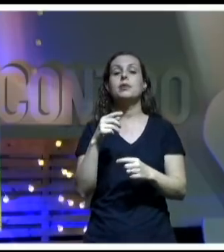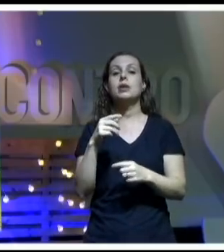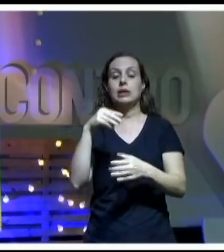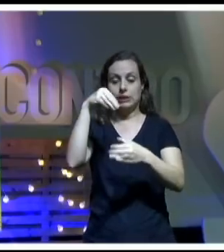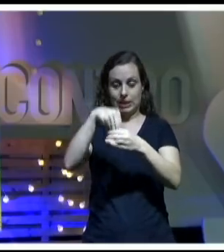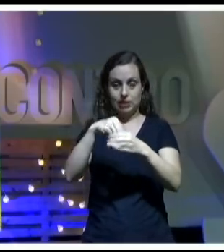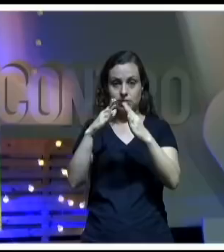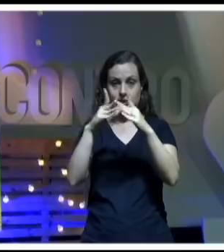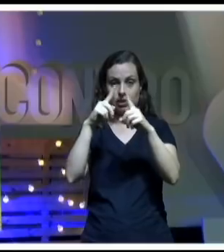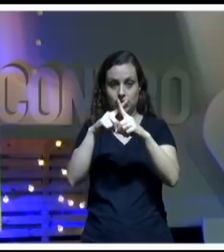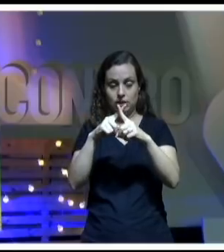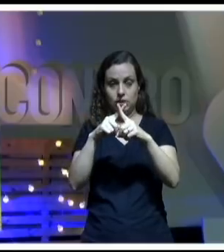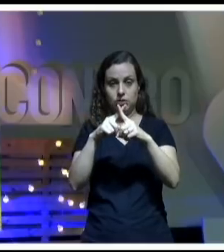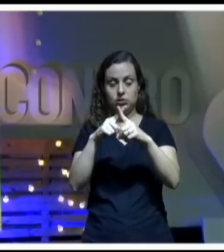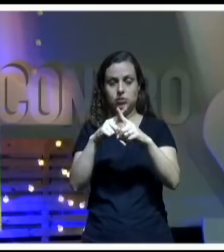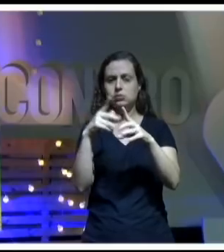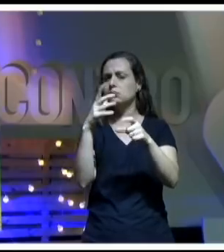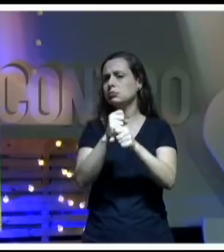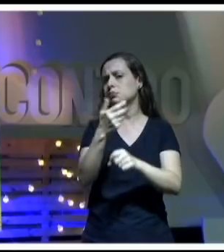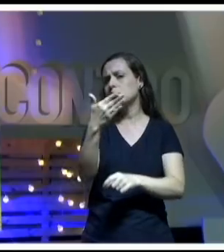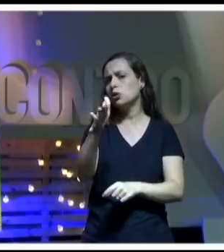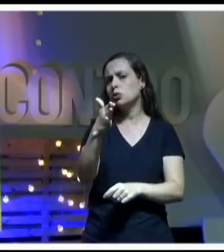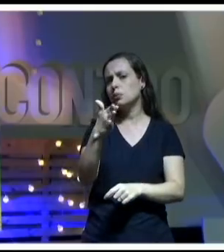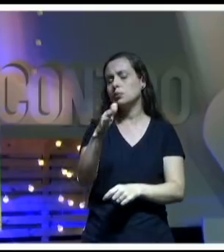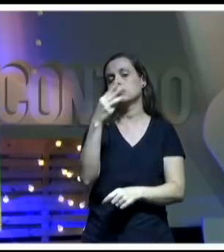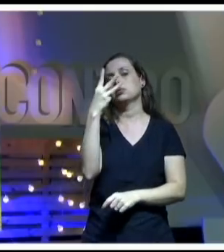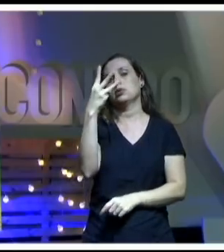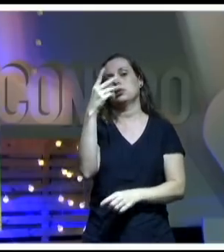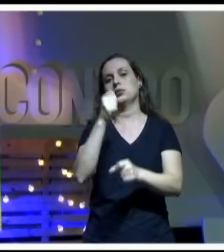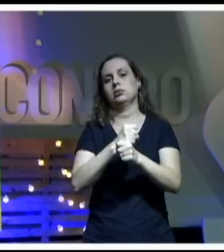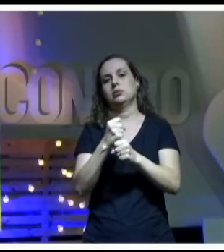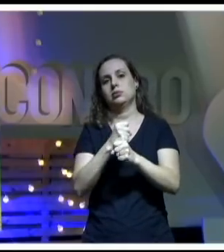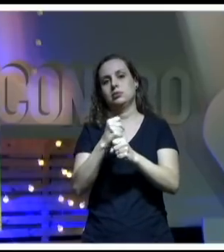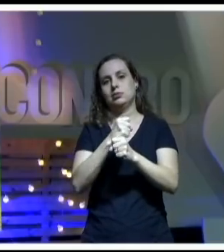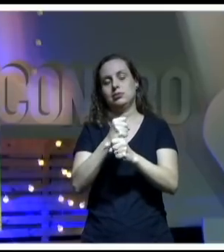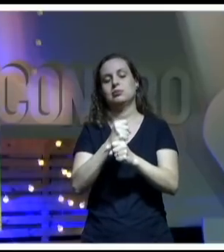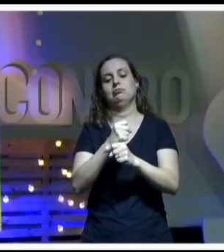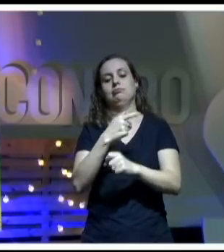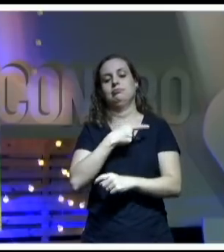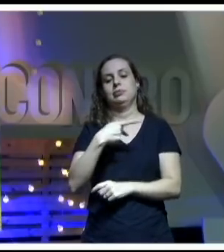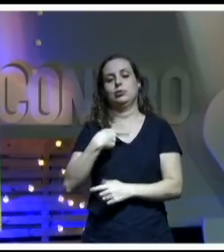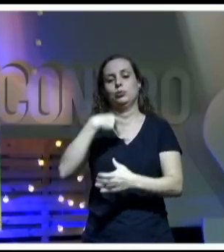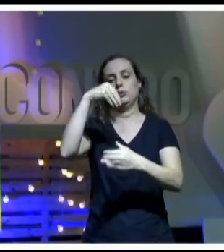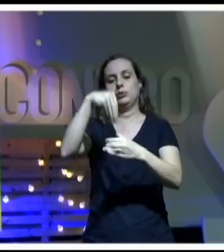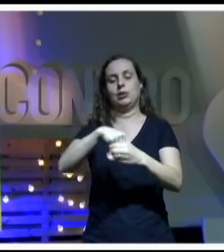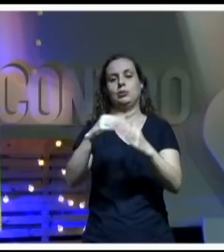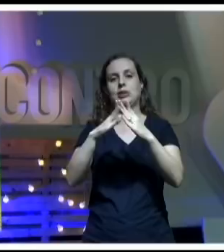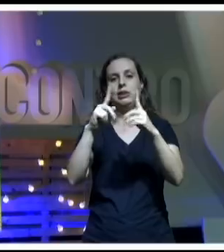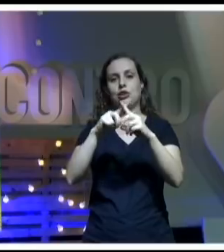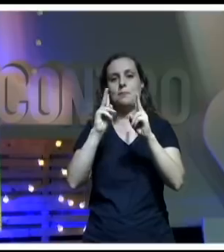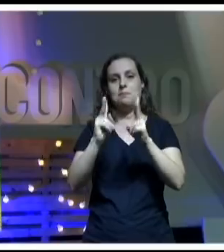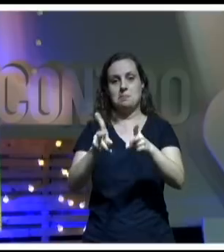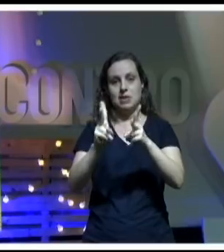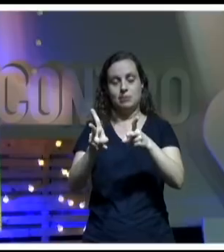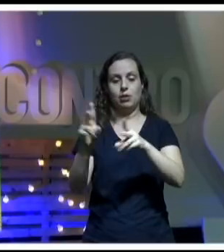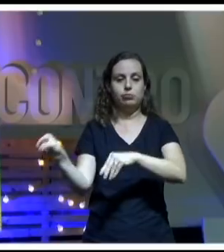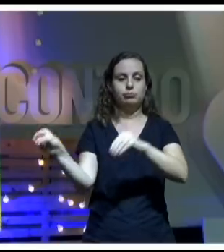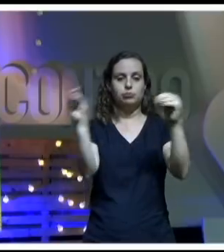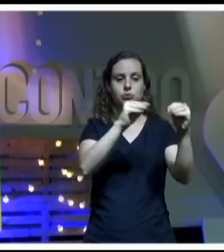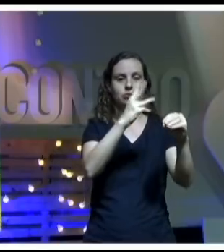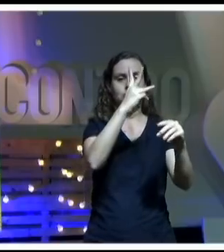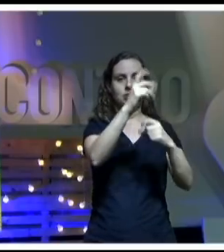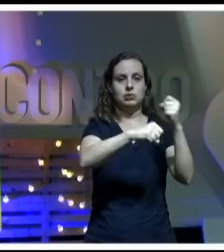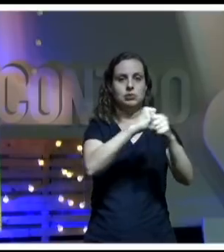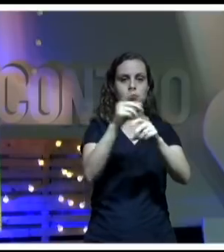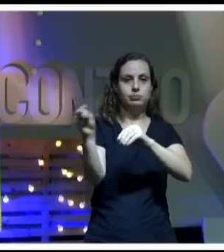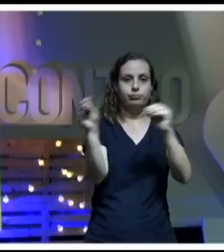fica mais três anos na igreja hoje em dia os ministérios perderam durabilidade porque os vínculos entre o pastor da igreja se